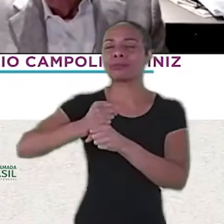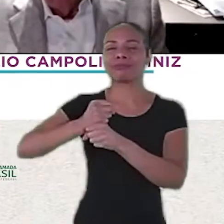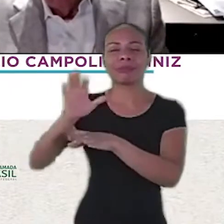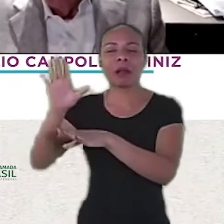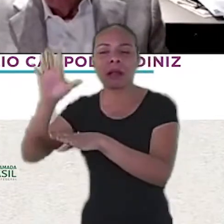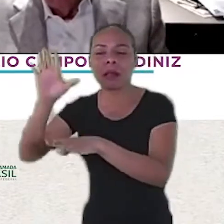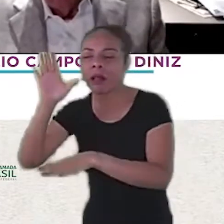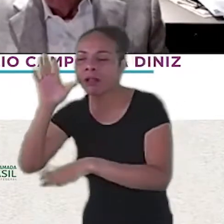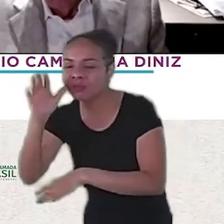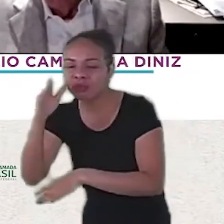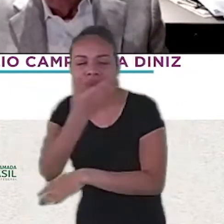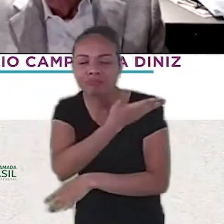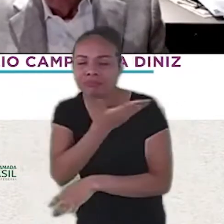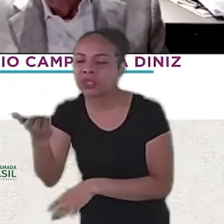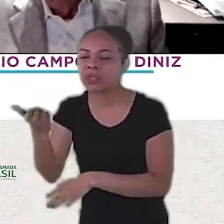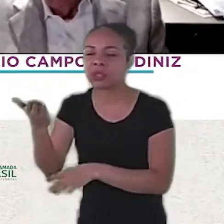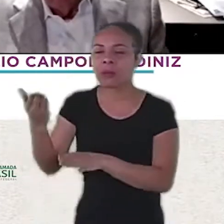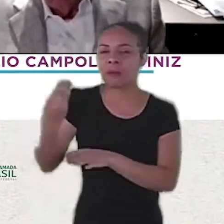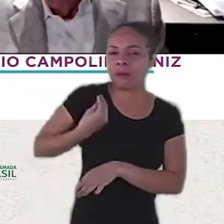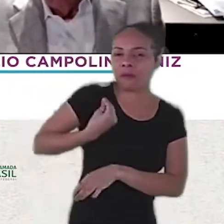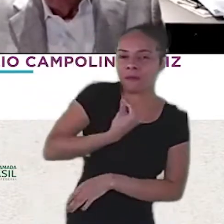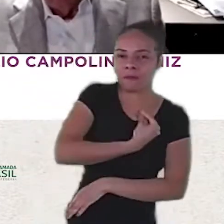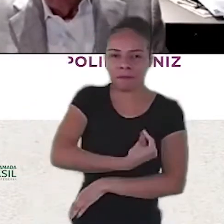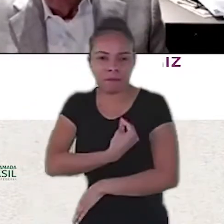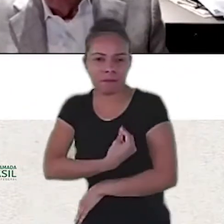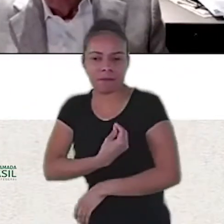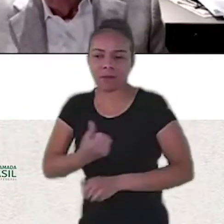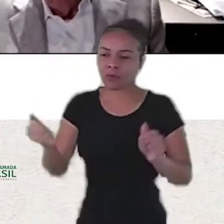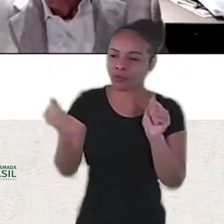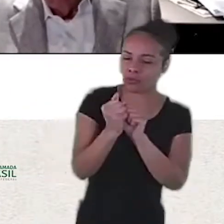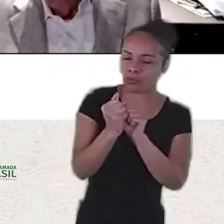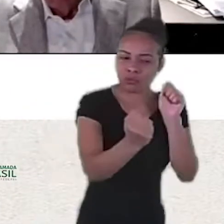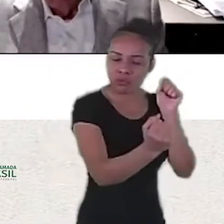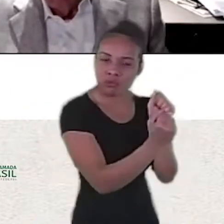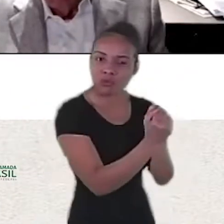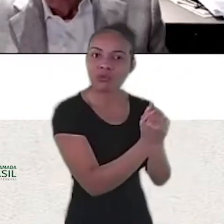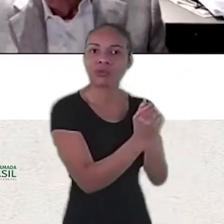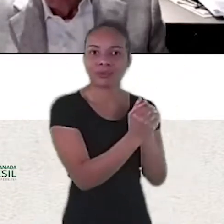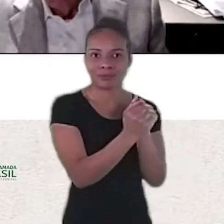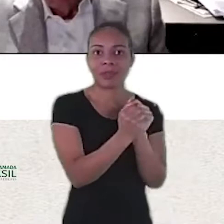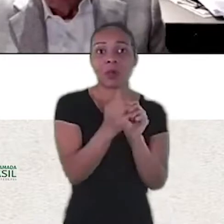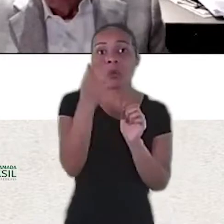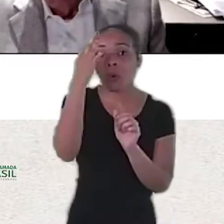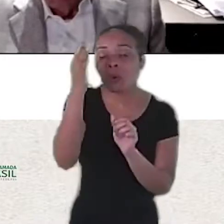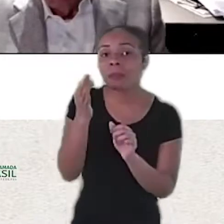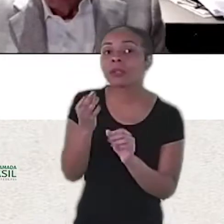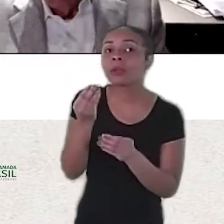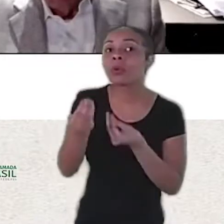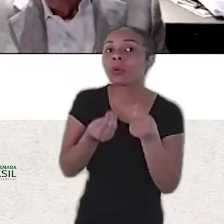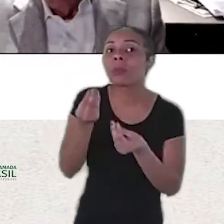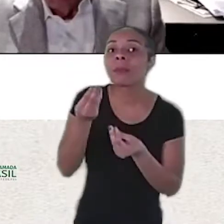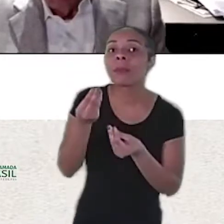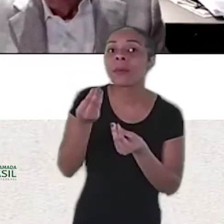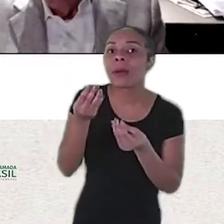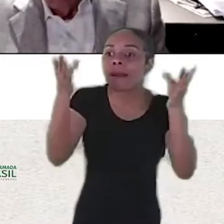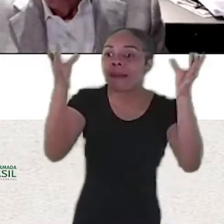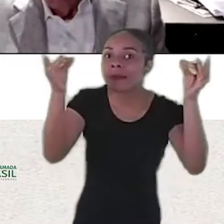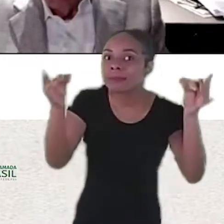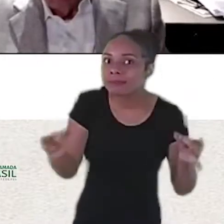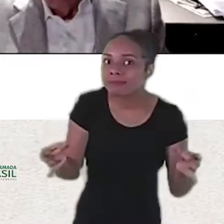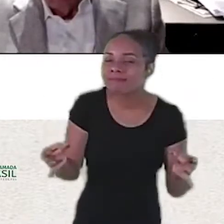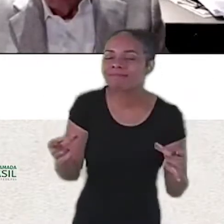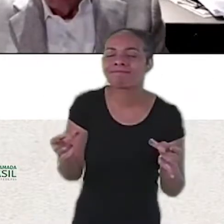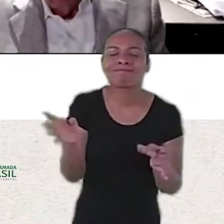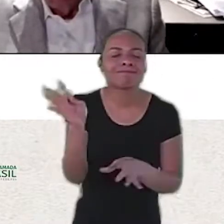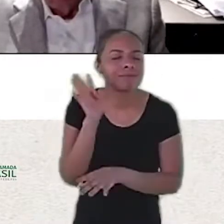a sua compreensão, que normalmente é restrita às especialidades. Isso é muito legal. Isso é